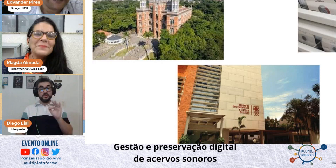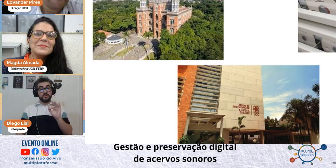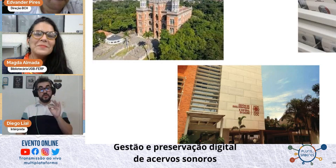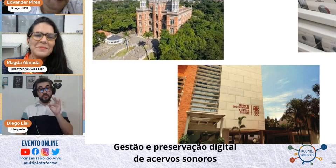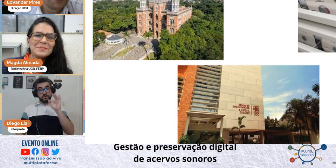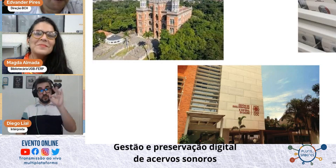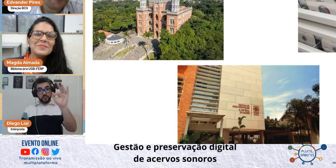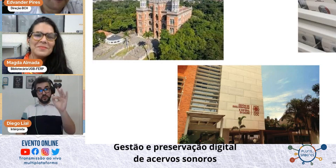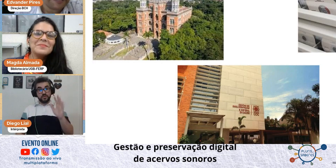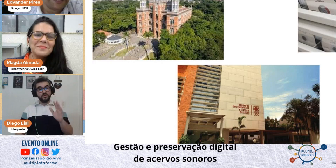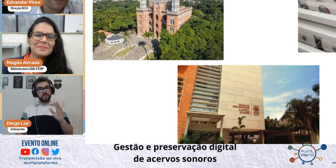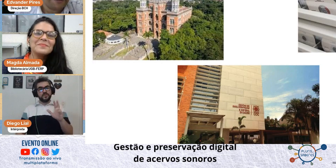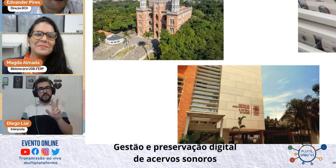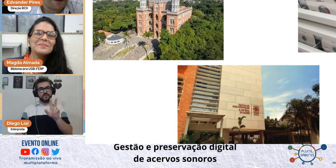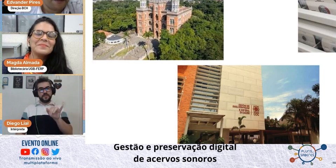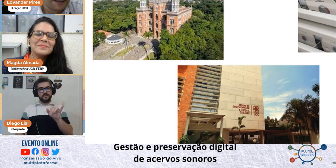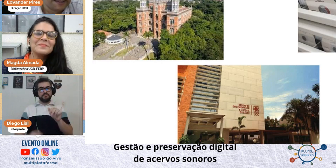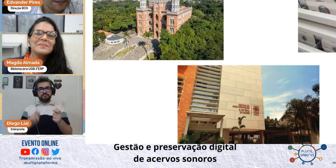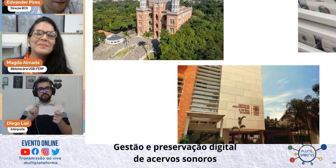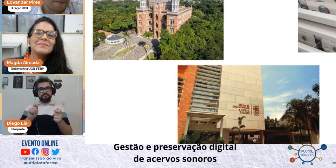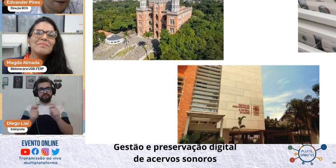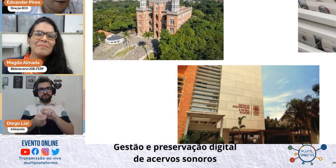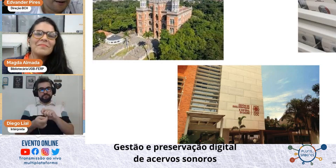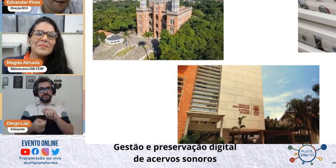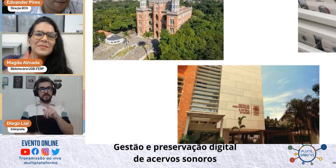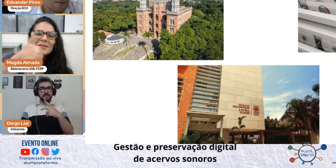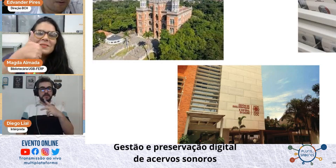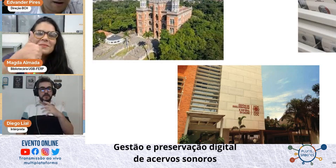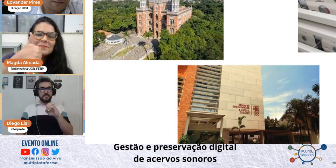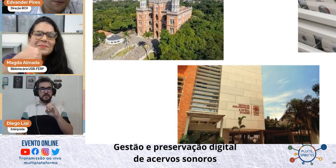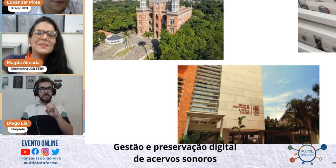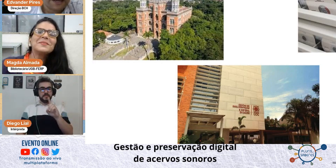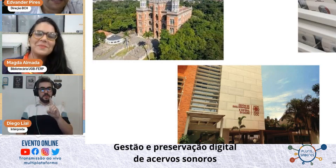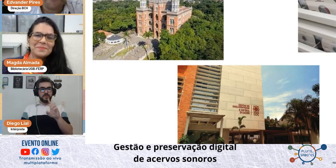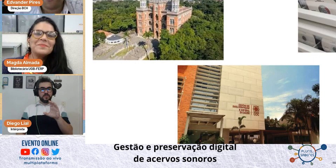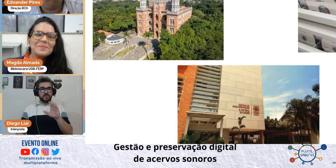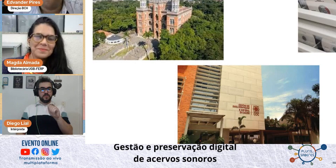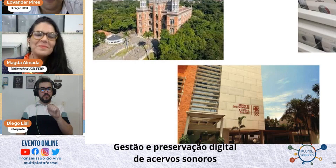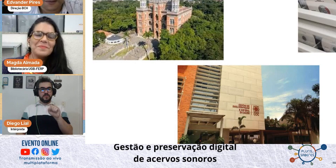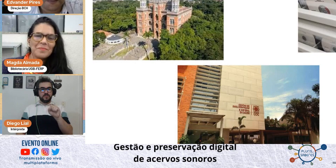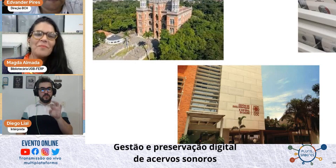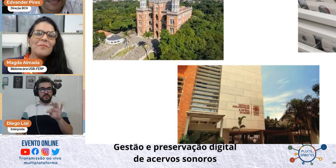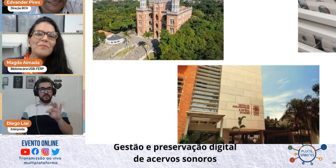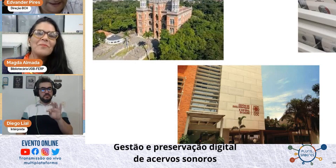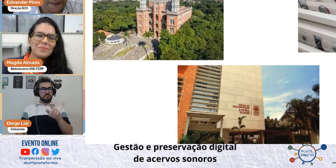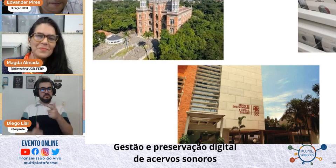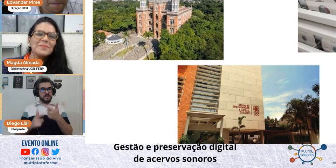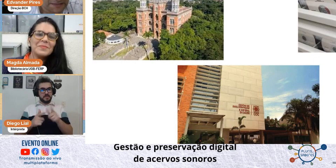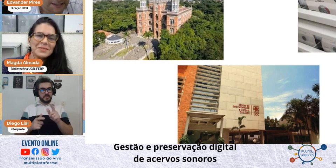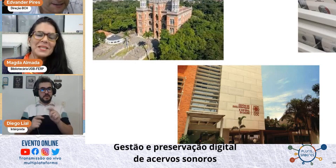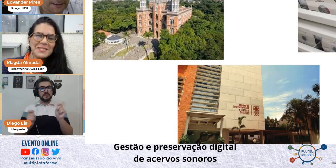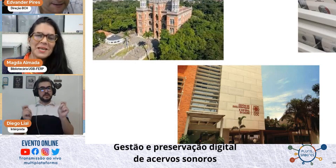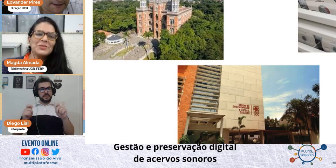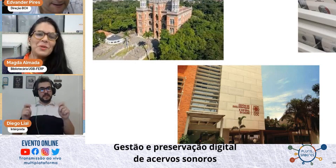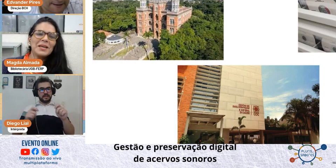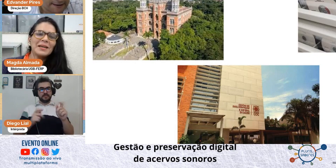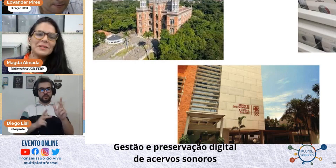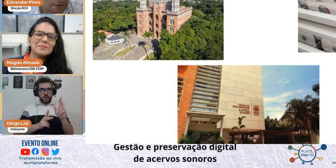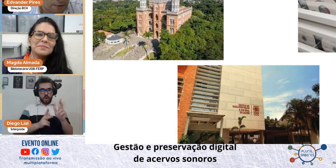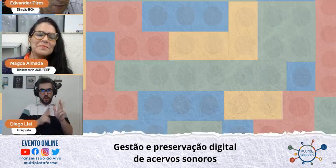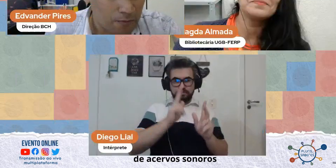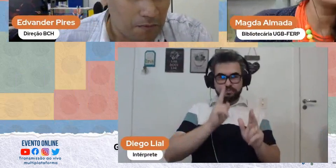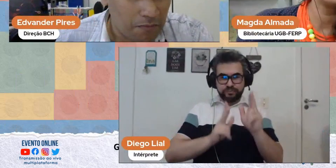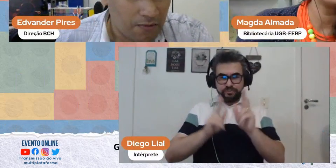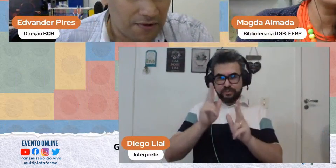podcast, né? A gente pode fazer aquele trabalho na edição com o áudio e aqui também com o vídeo. Certo? Tá certo,